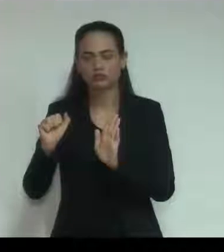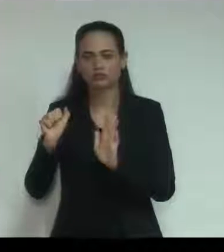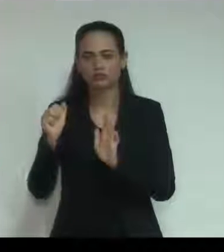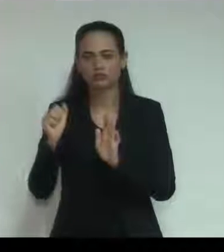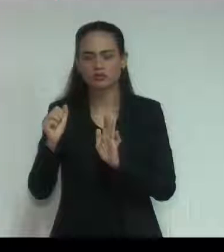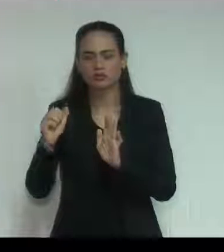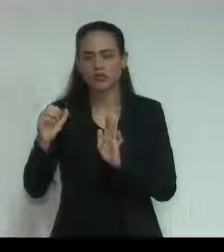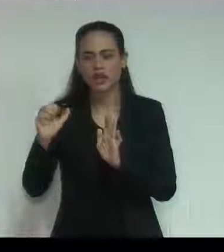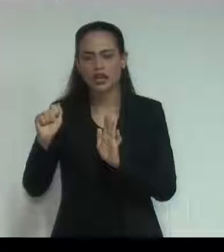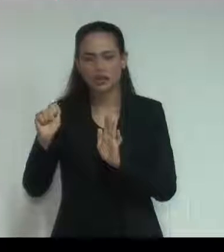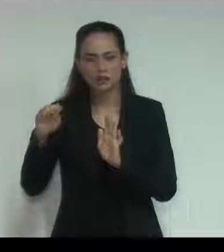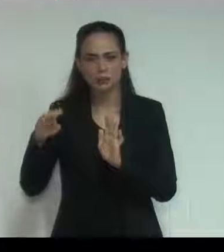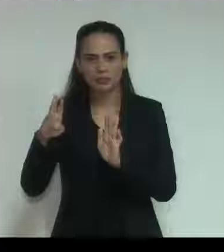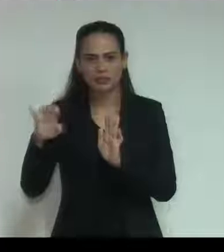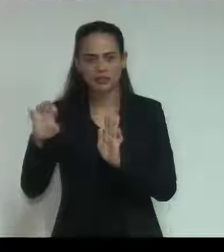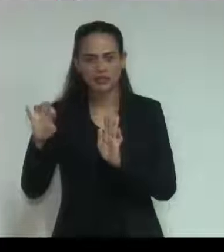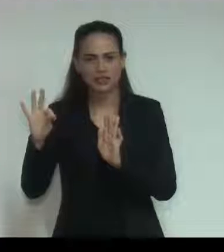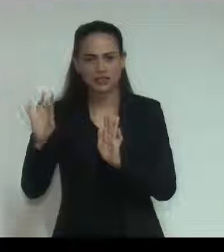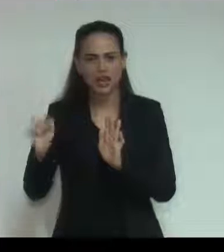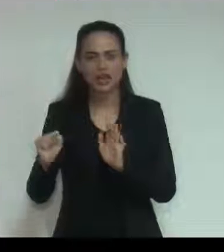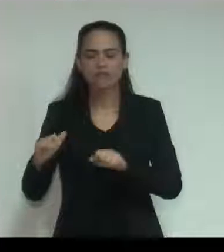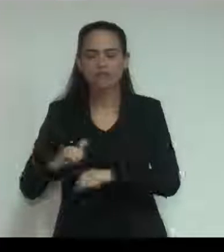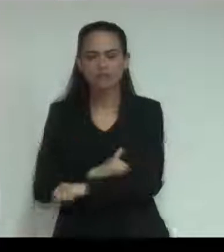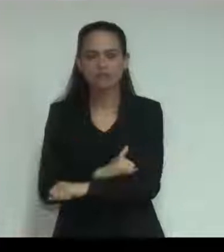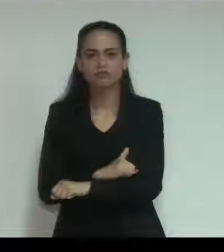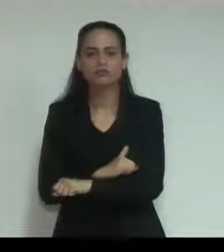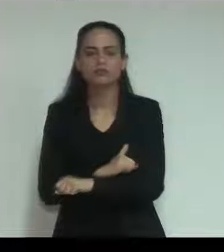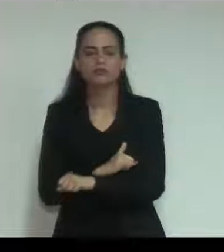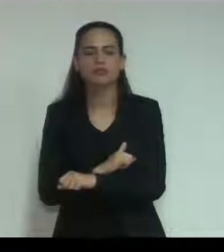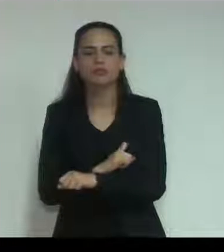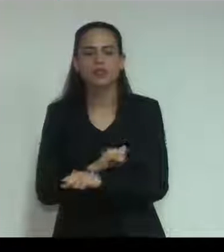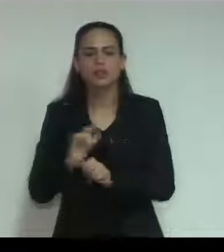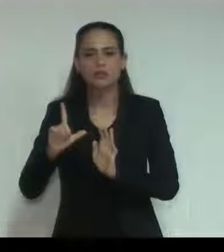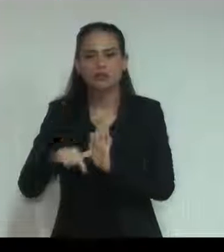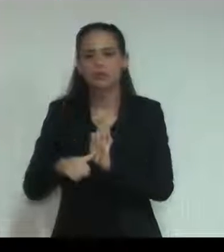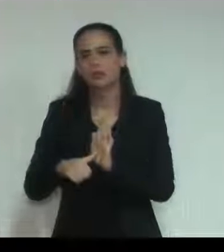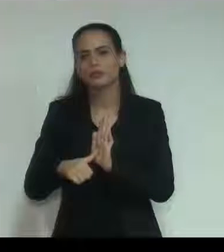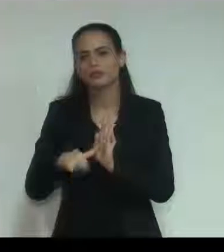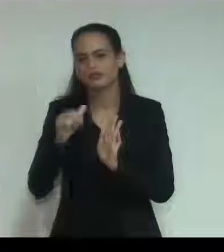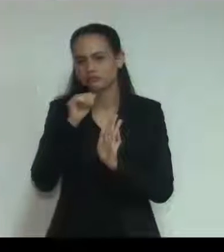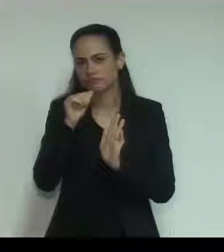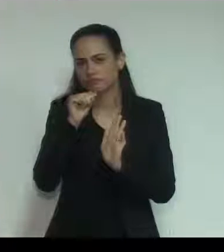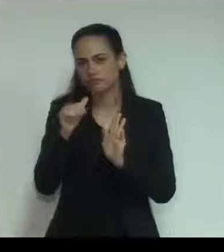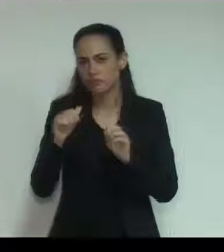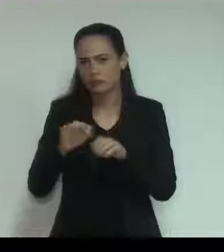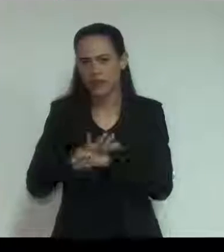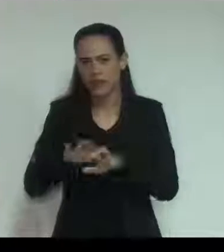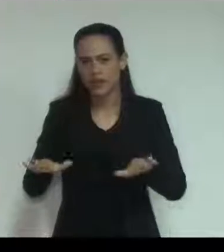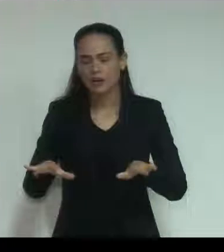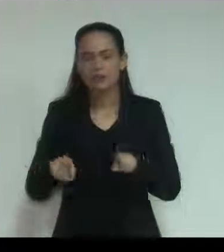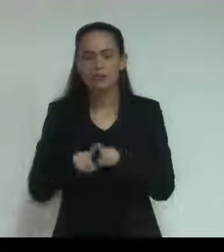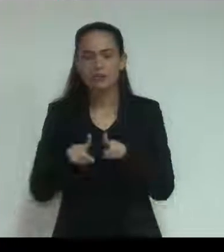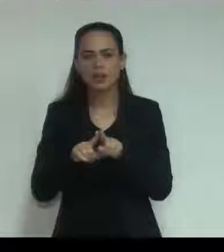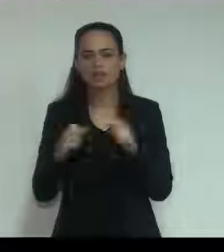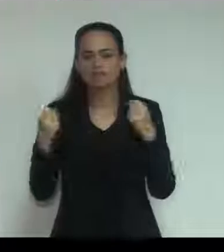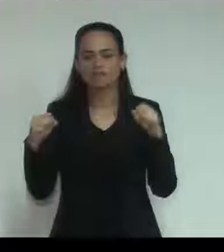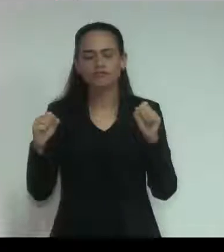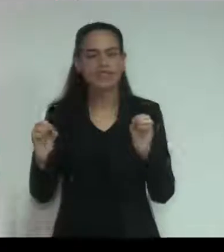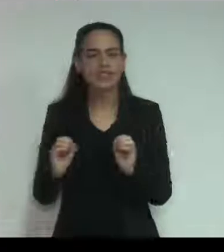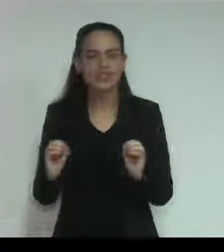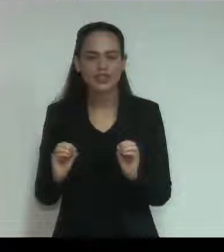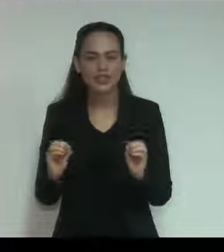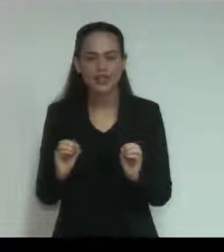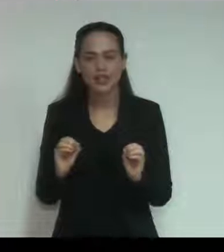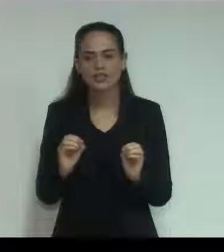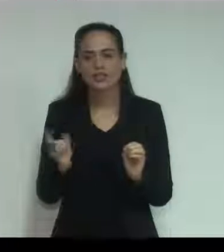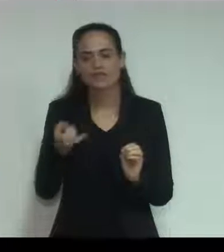e o sobrepeso após a menopausa, o próprio sedentarismo, que ficar sem fazer exercício, consumo